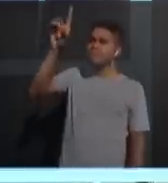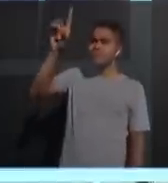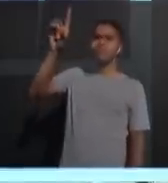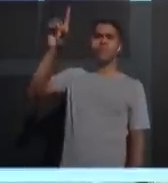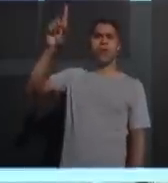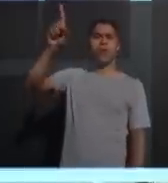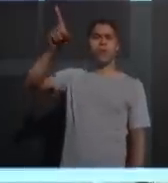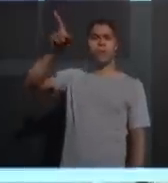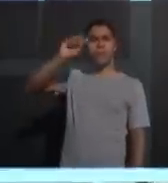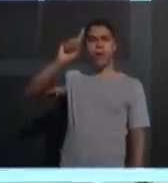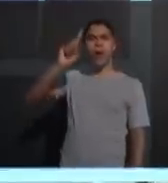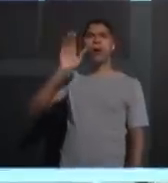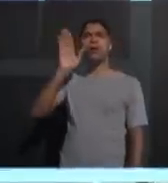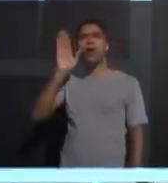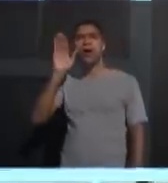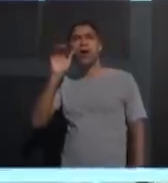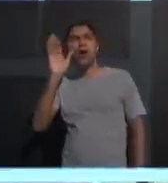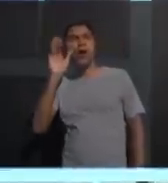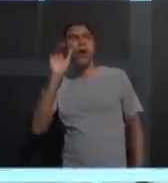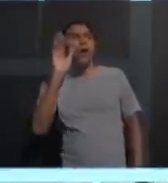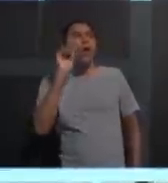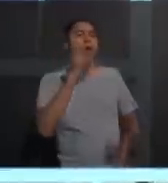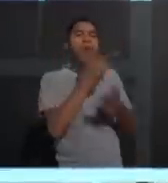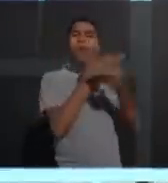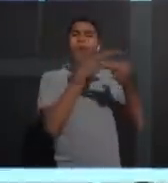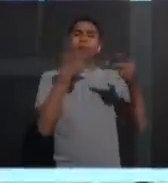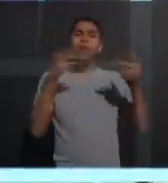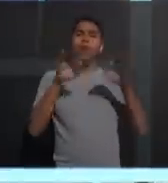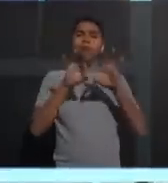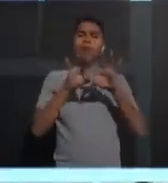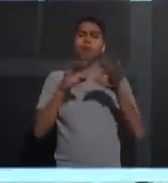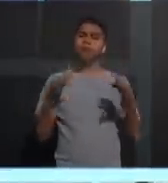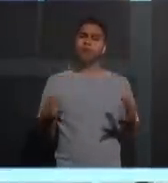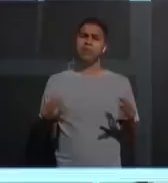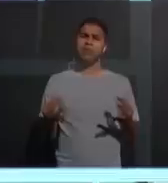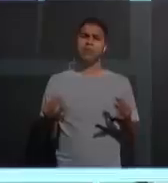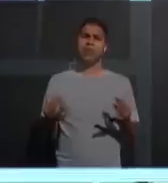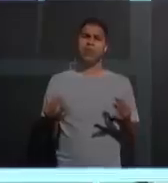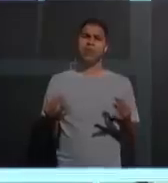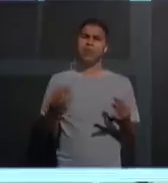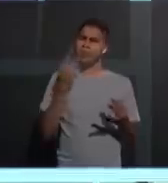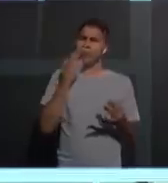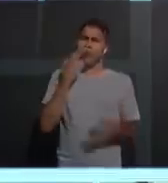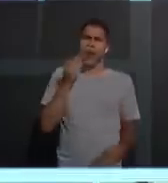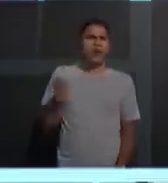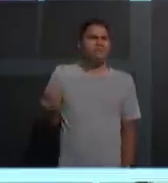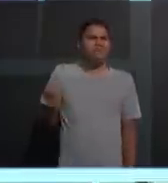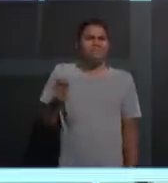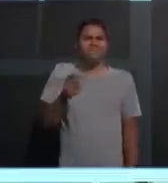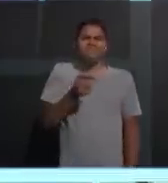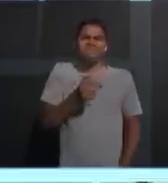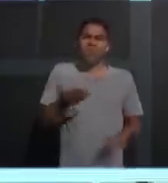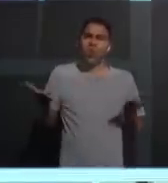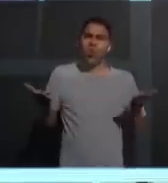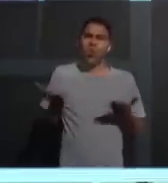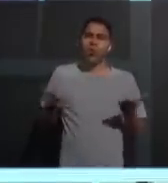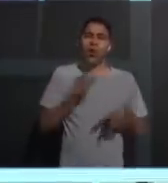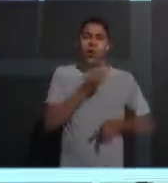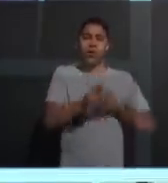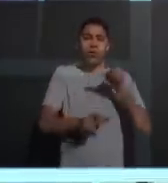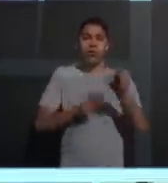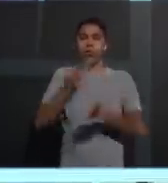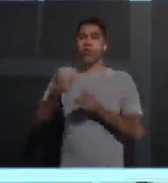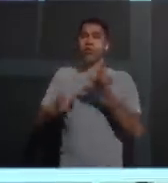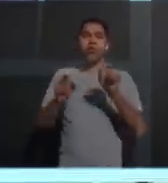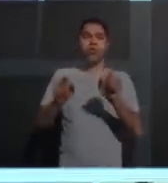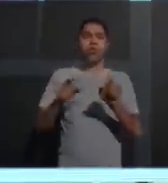manda a observar coisas simples a isso tá tão raro nos dias de hoje só porque as pessoas geralmente